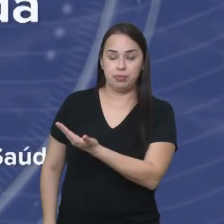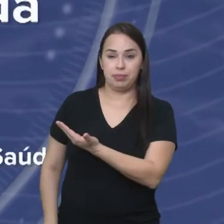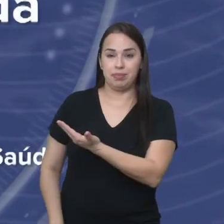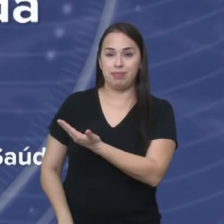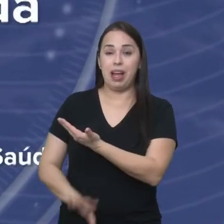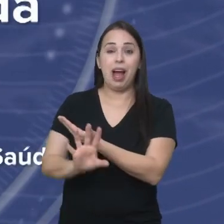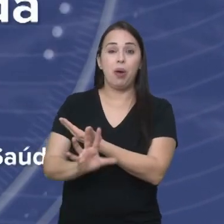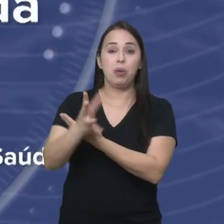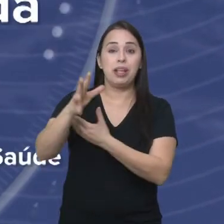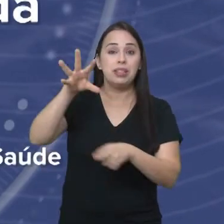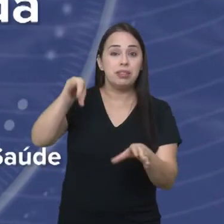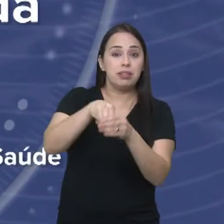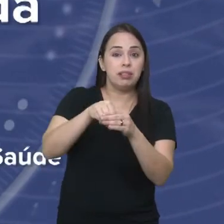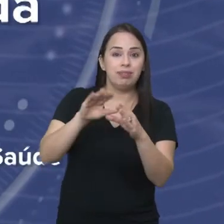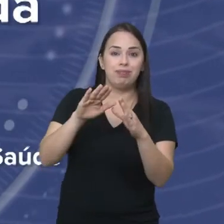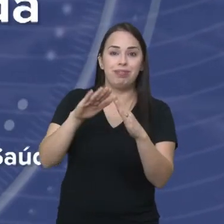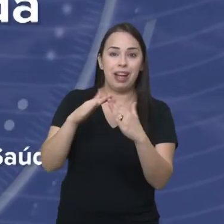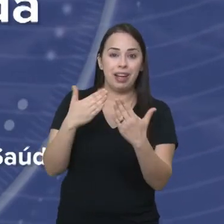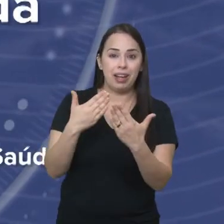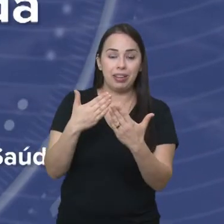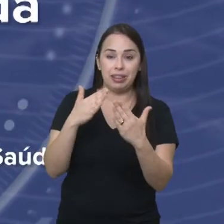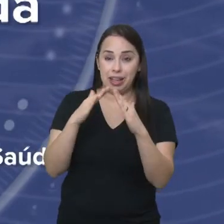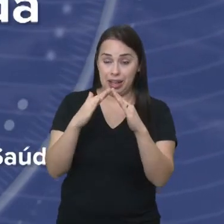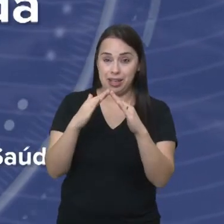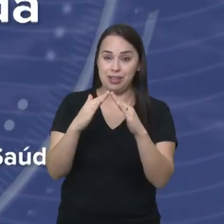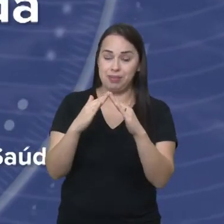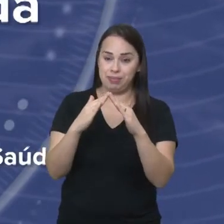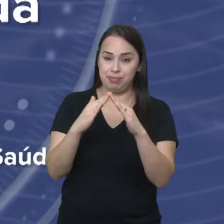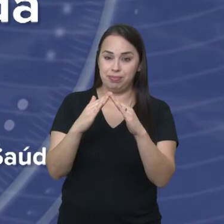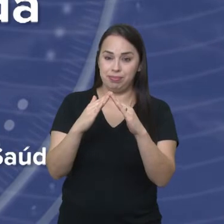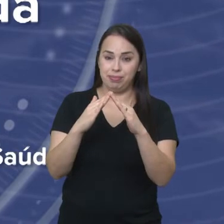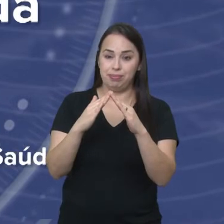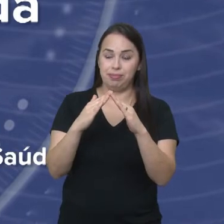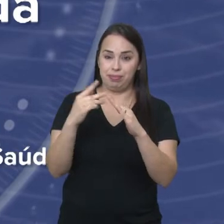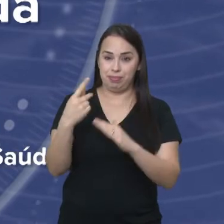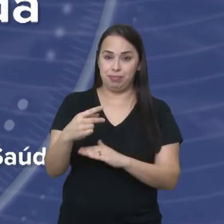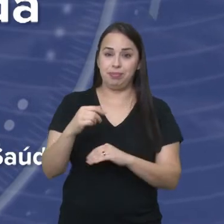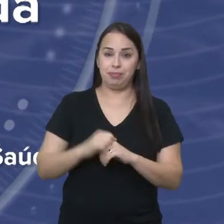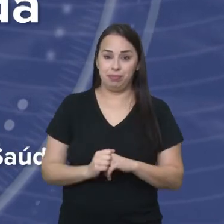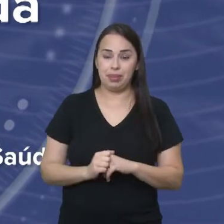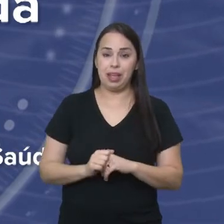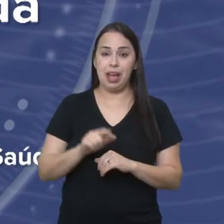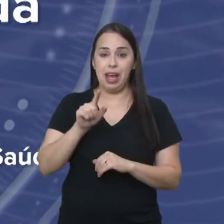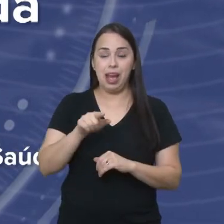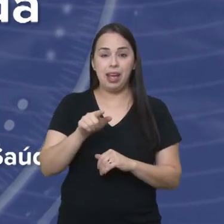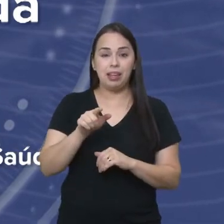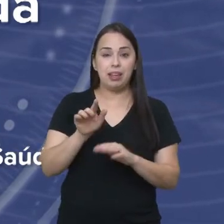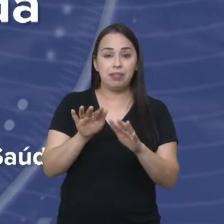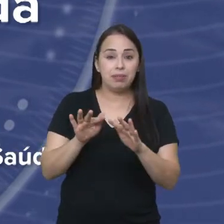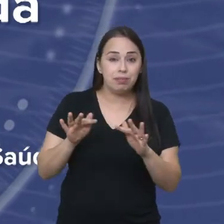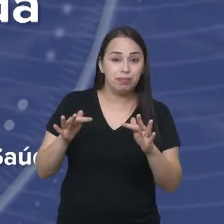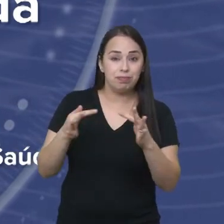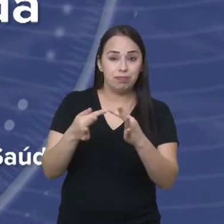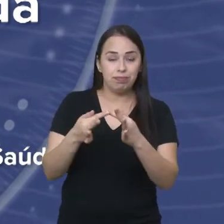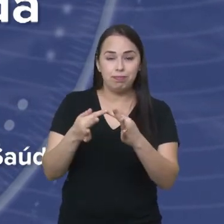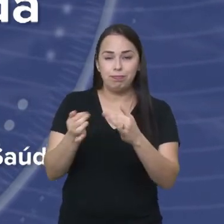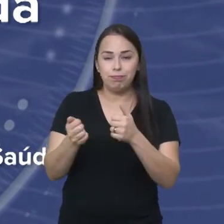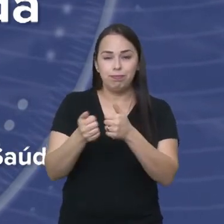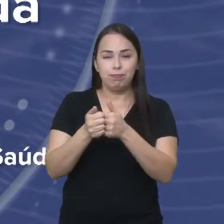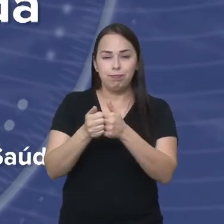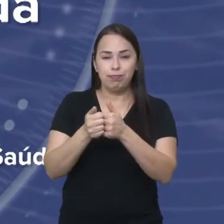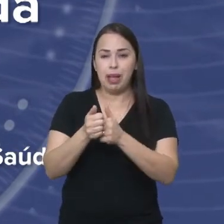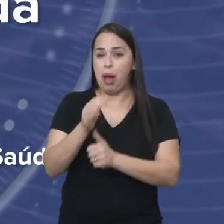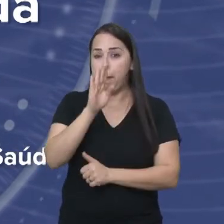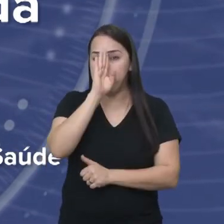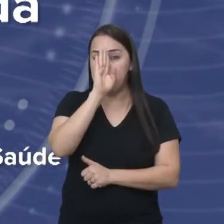vítima. Geralmente esse o núcleo mais próximo ainda acaba sendo o principal responsável, é o